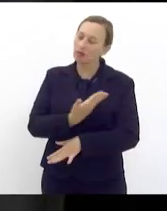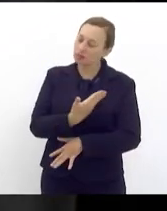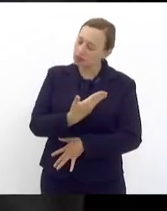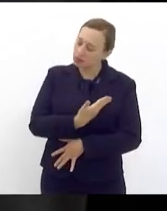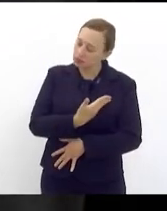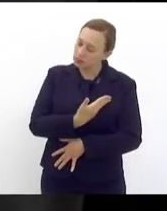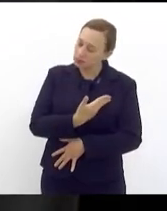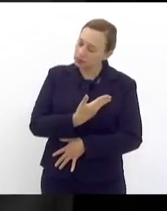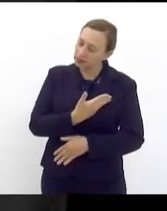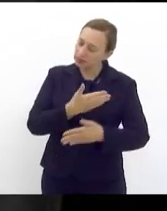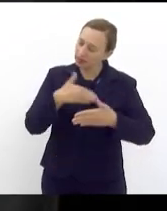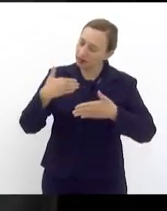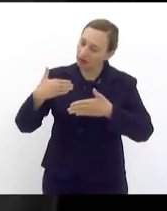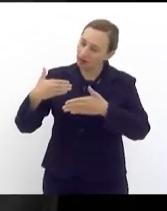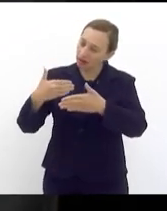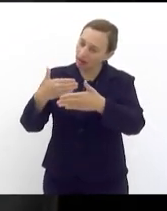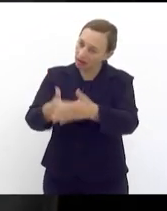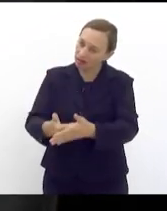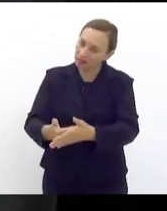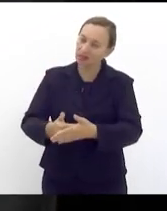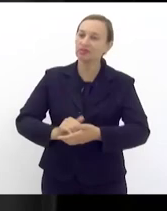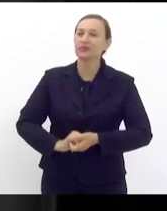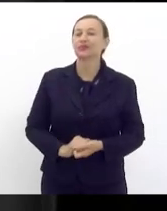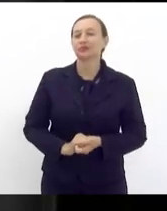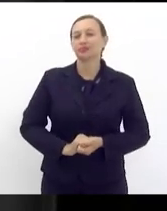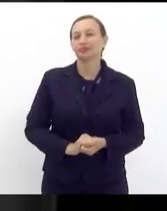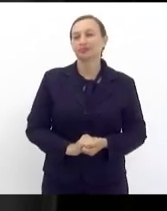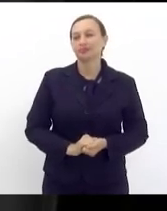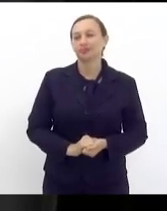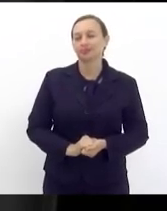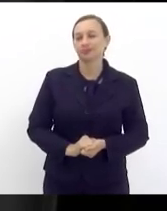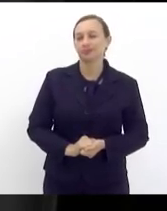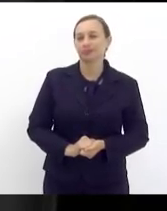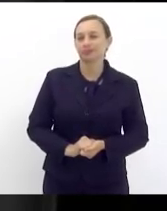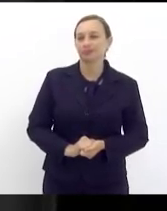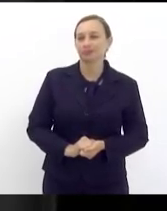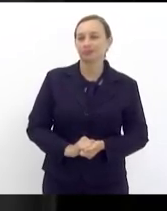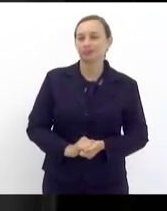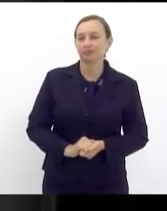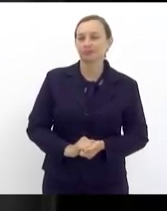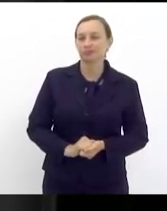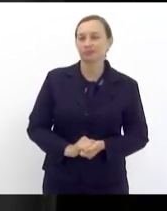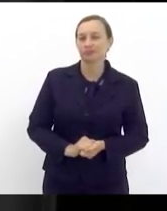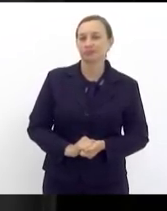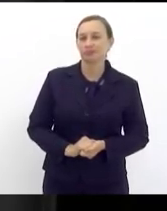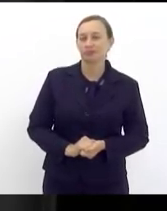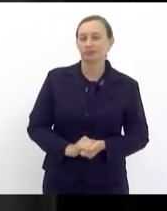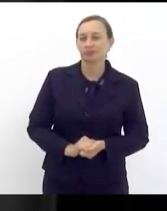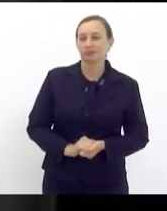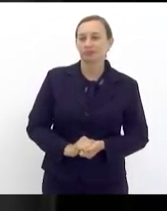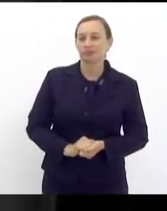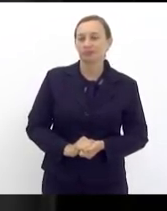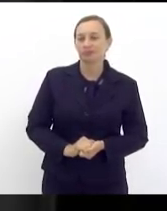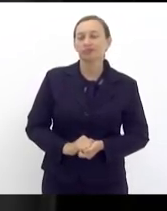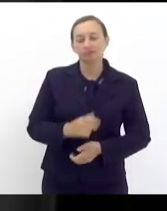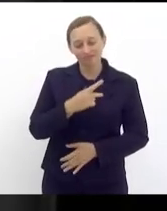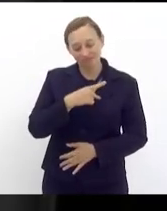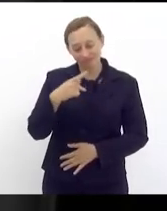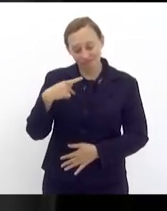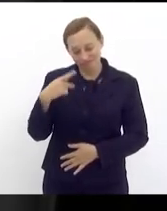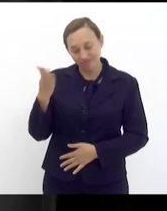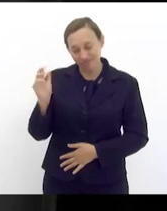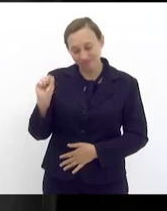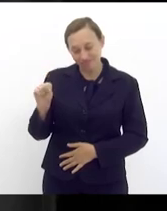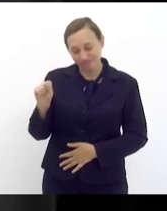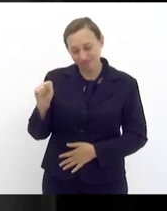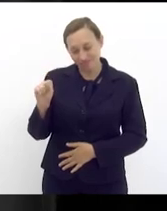de longas datas, e ao homenageado, o pastor, ou melhor dizendo, pastor, sim,